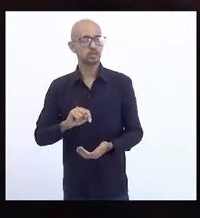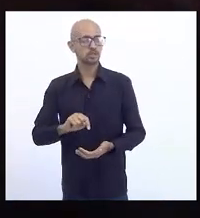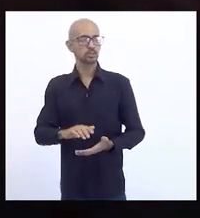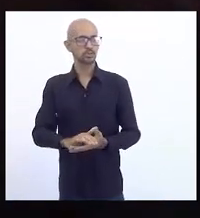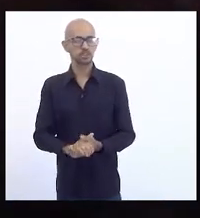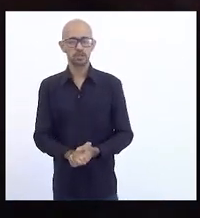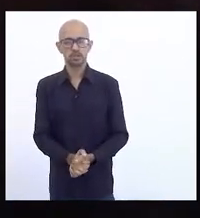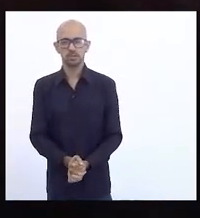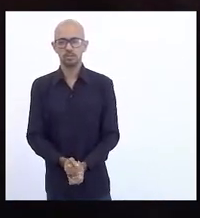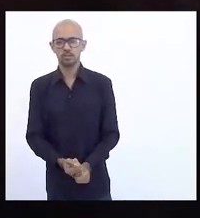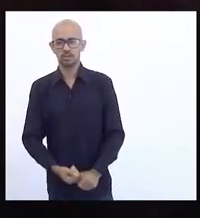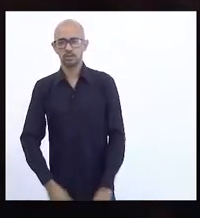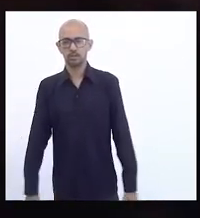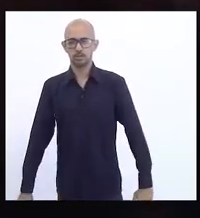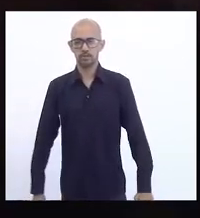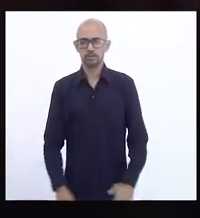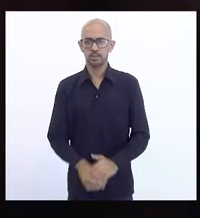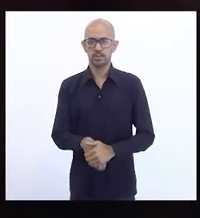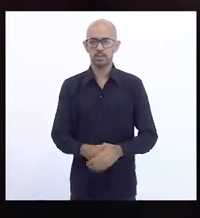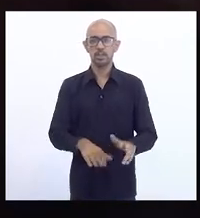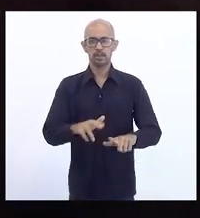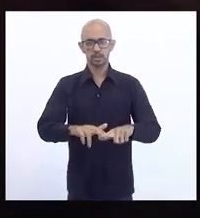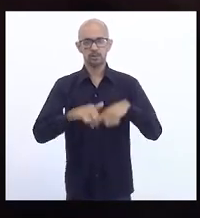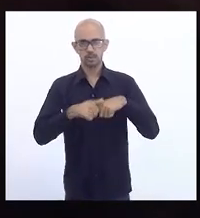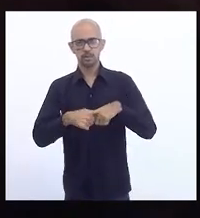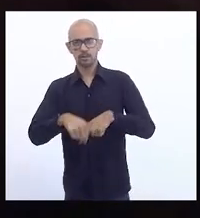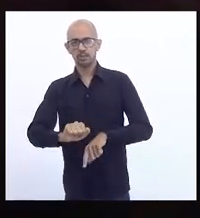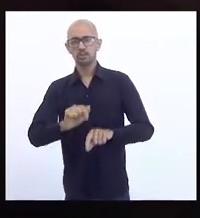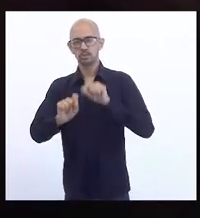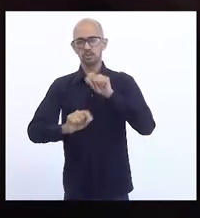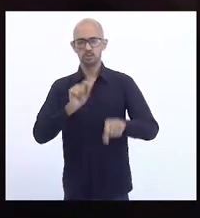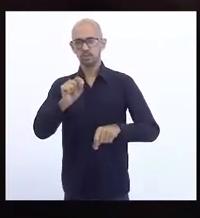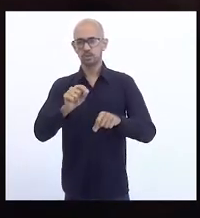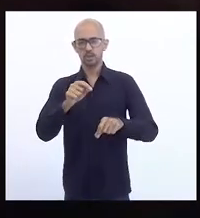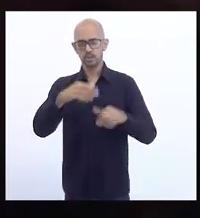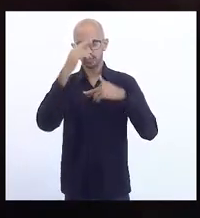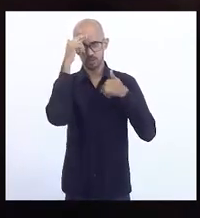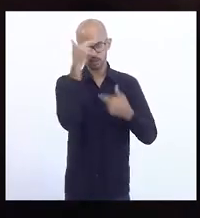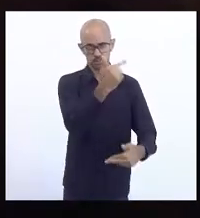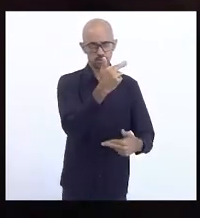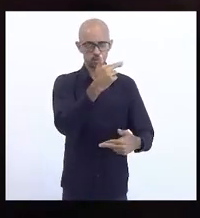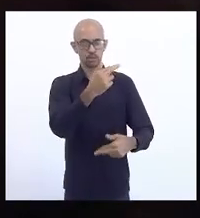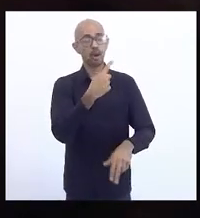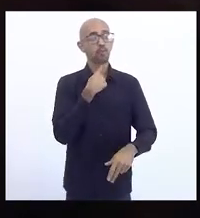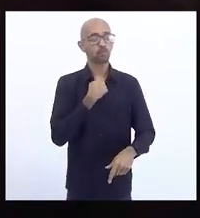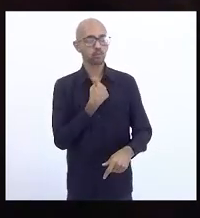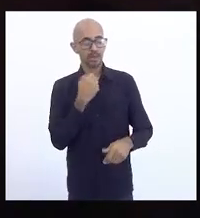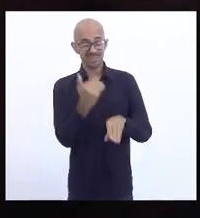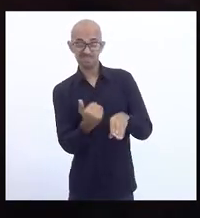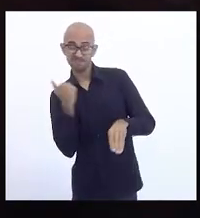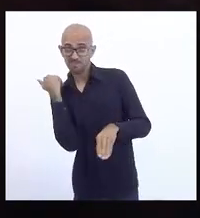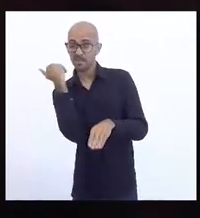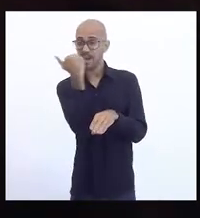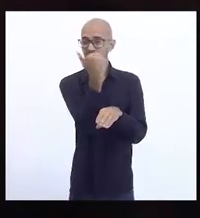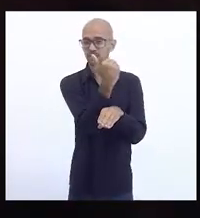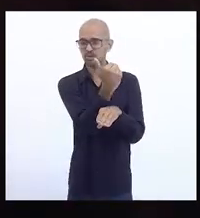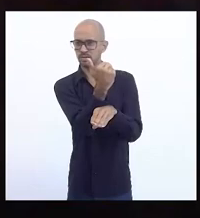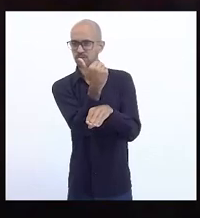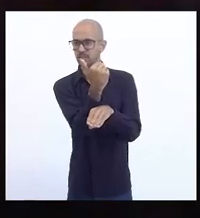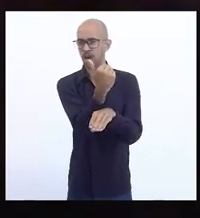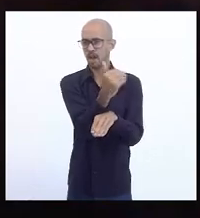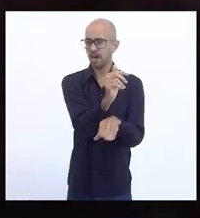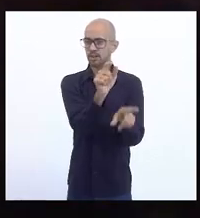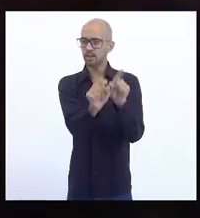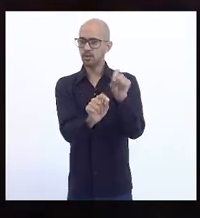incorporação. E, por essa razão, respeitando essa vontade, parece que amplamente majoritária, que o meu